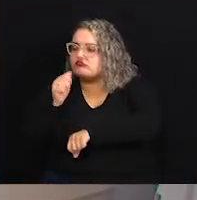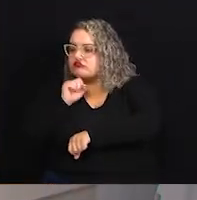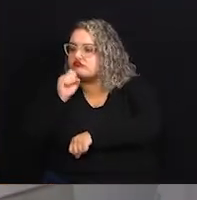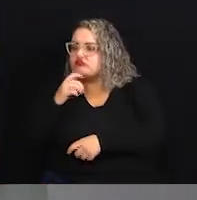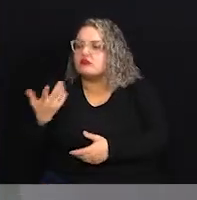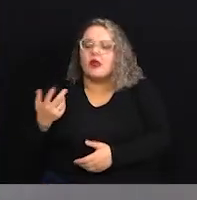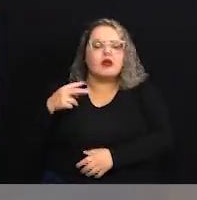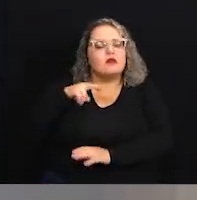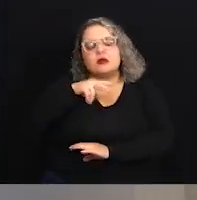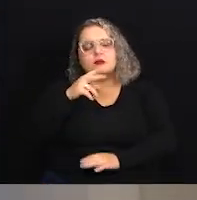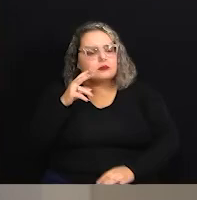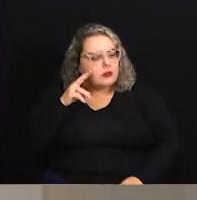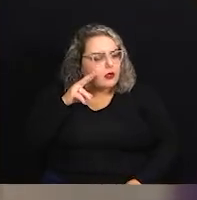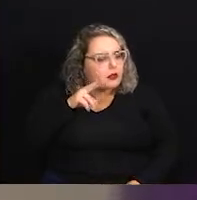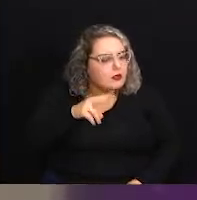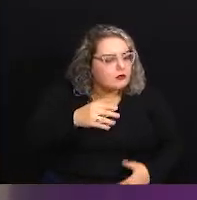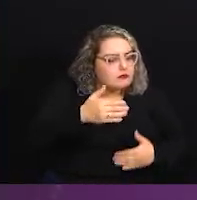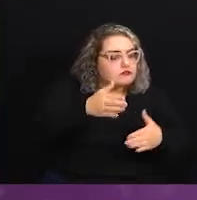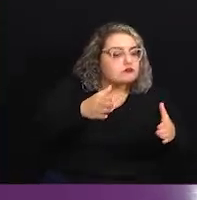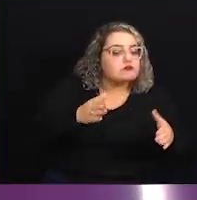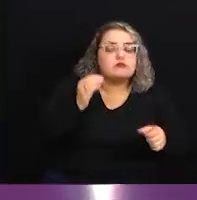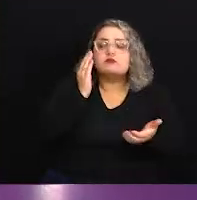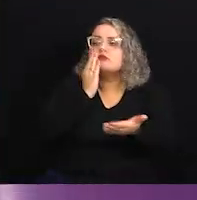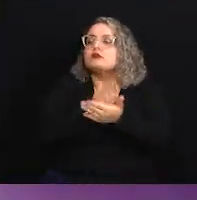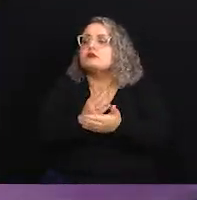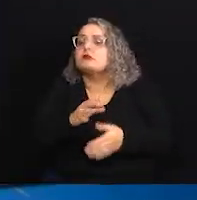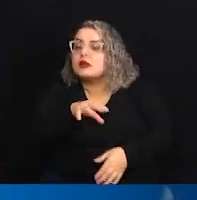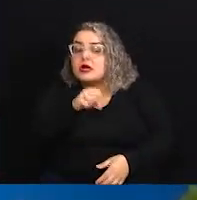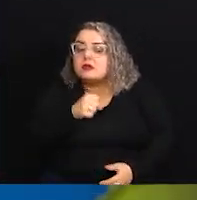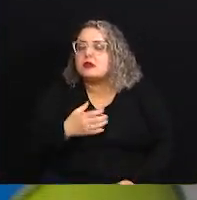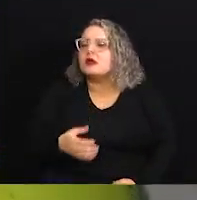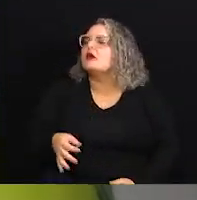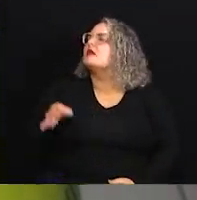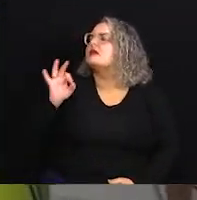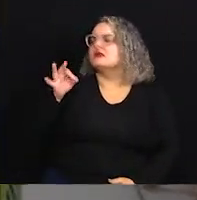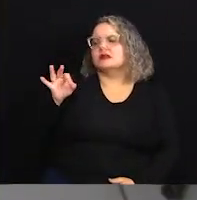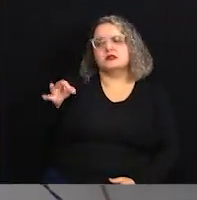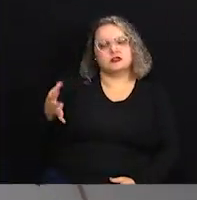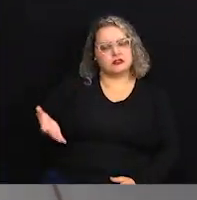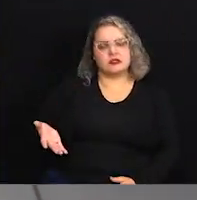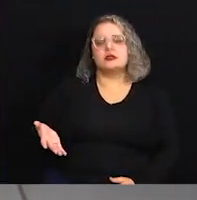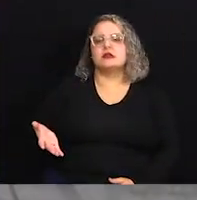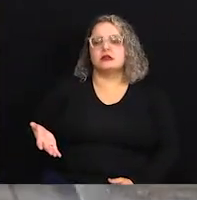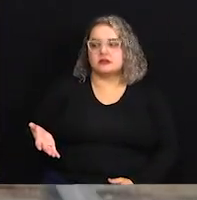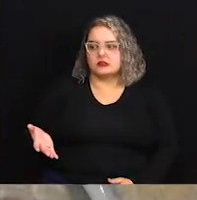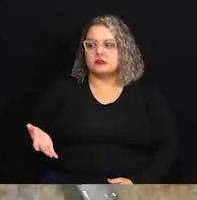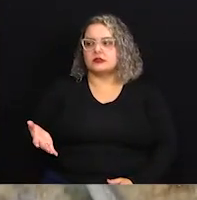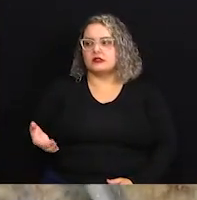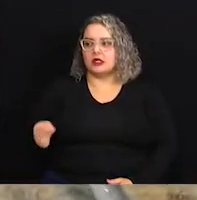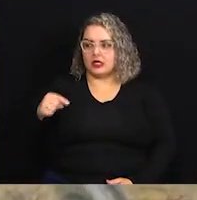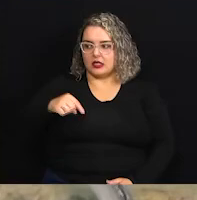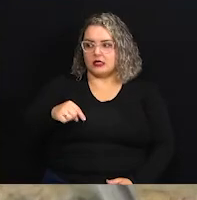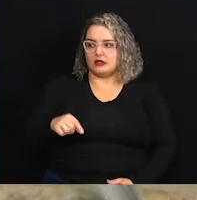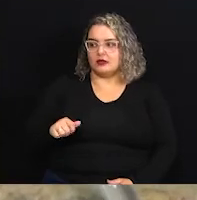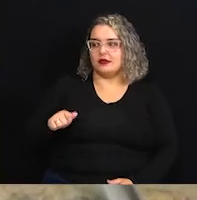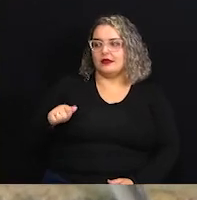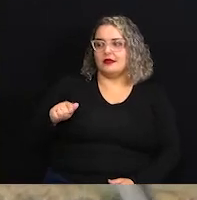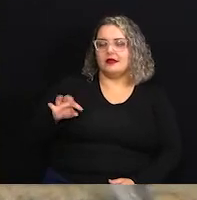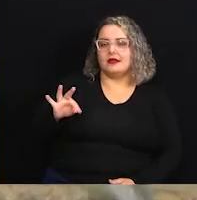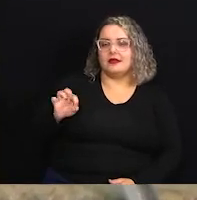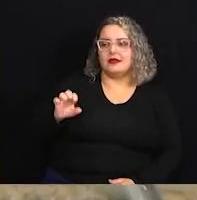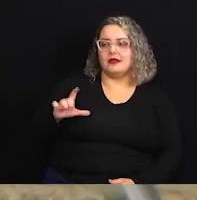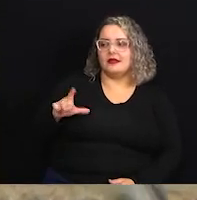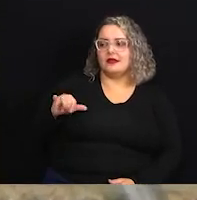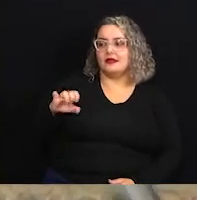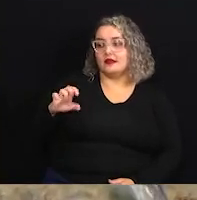tá passando na rua, vê alguma coisa na caçamba, você é daqueles que para e pega? Com certeza. Aqui, inclusive aqui no nosso ateliê aqui no bairro Cambuí,